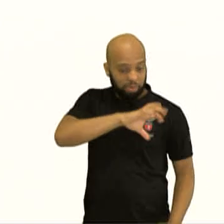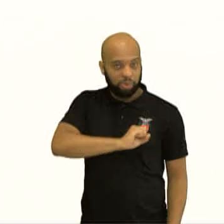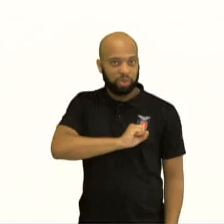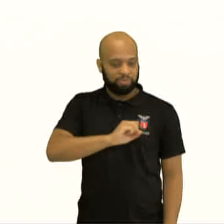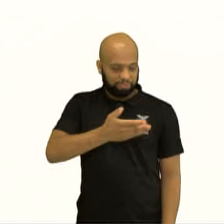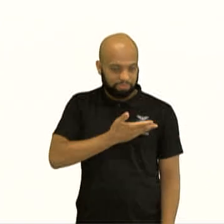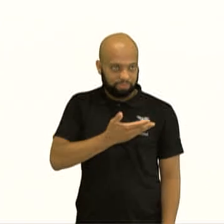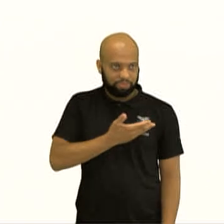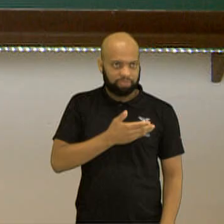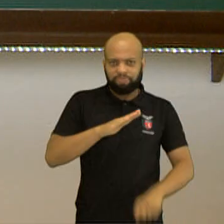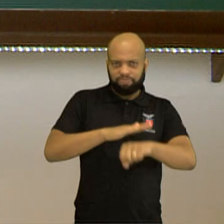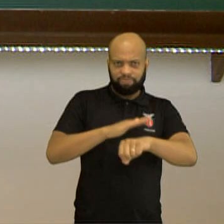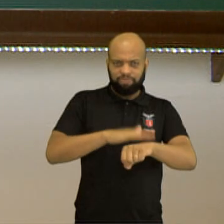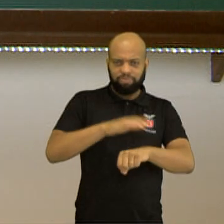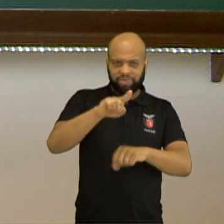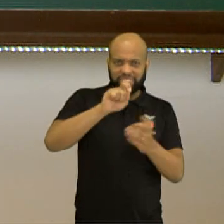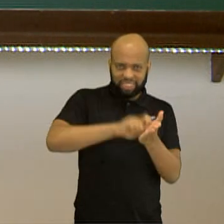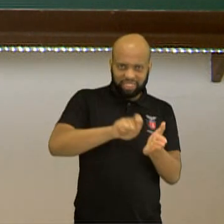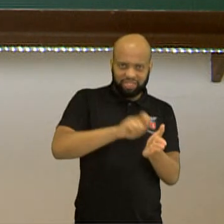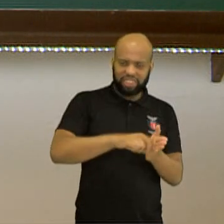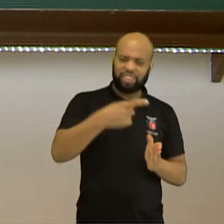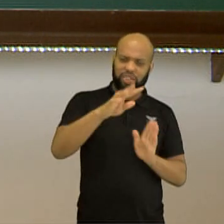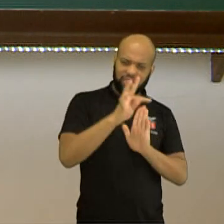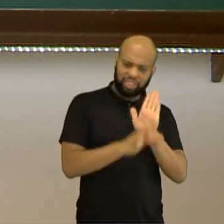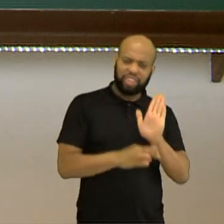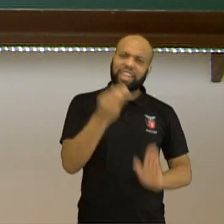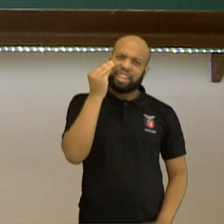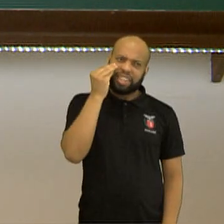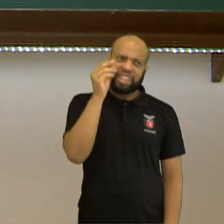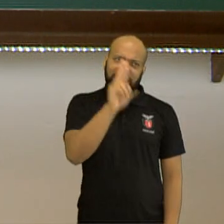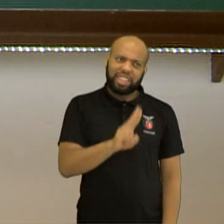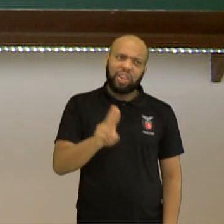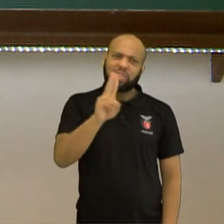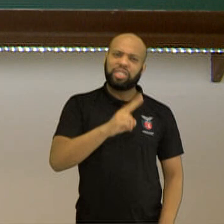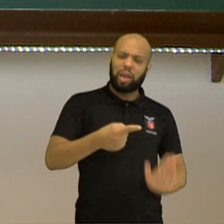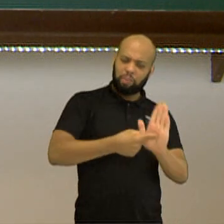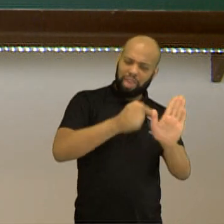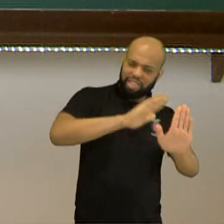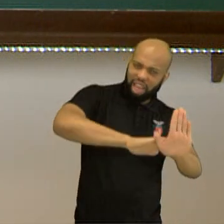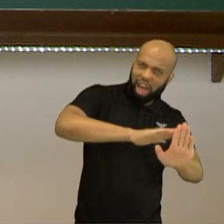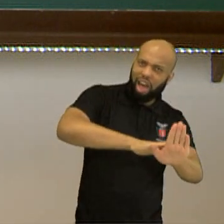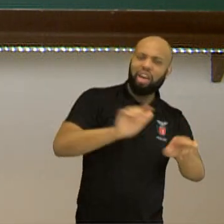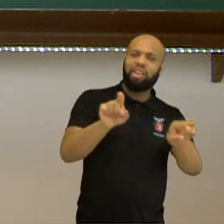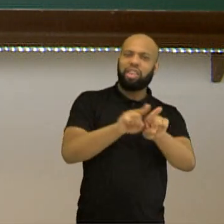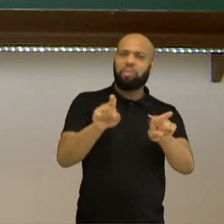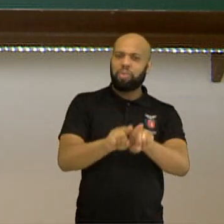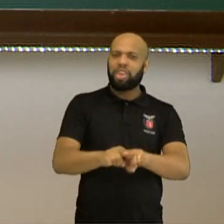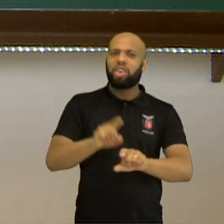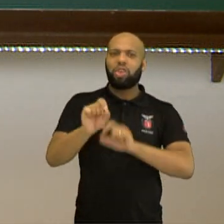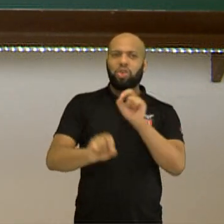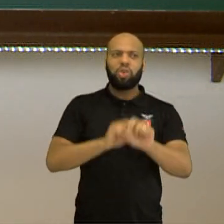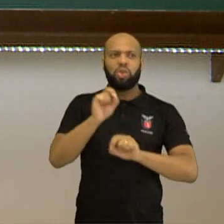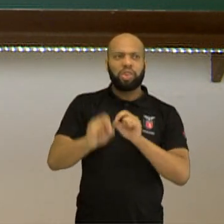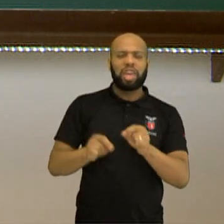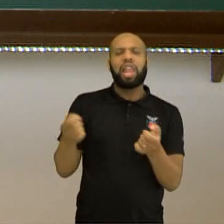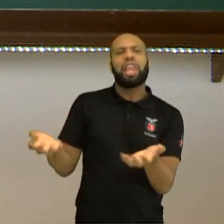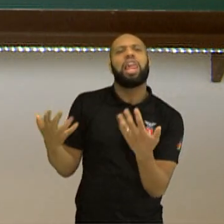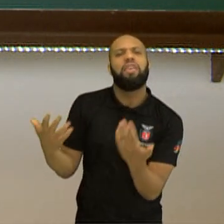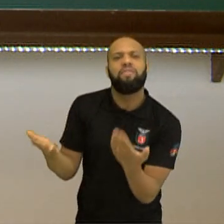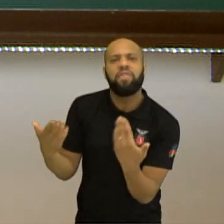Quando você produzir teus textos aí, procura colocar metáforas, eufemismos, figuras de linguagem. Você vai ver que o texto